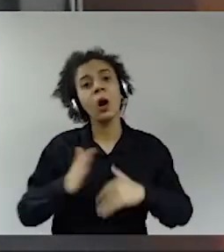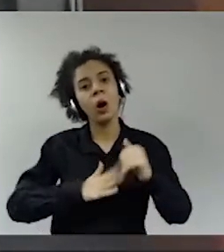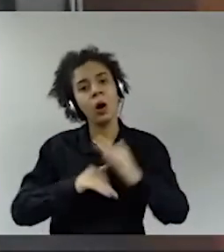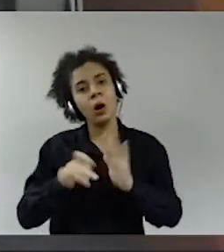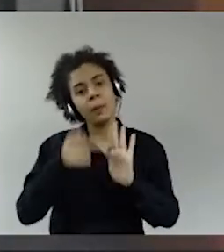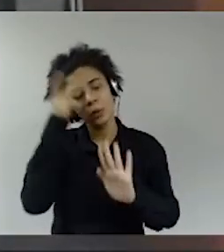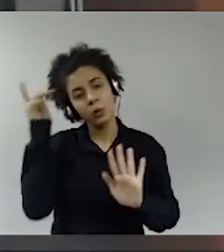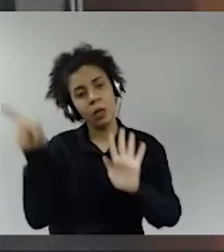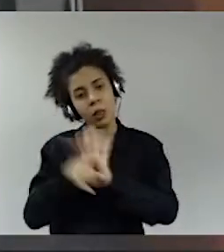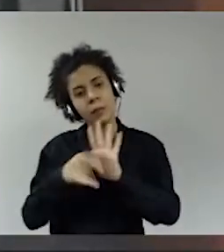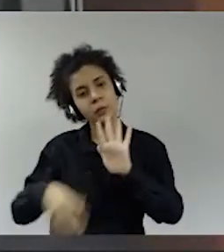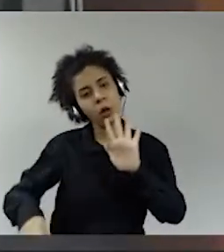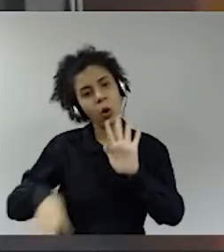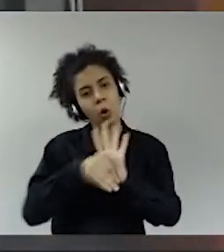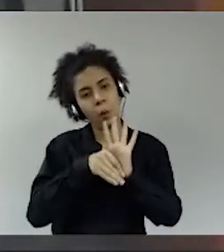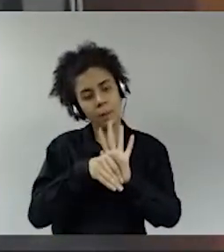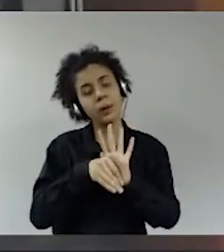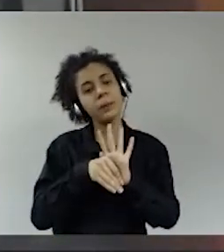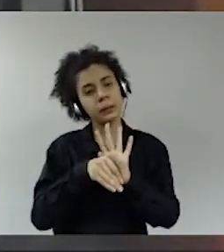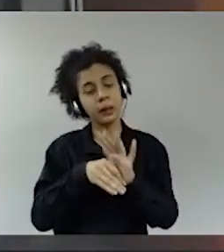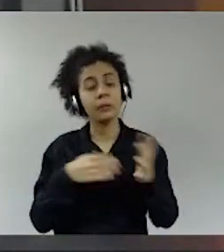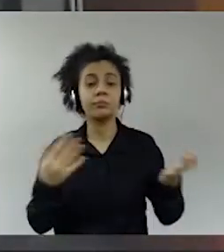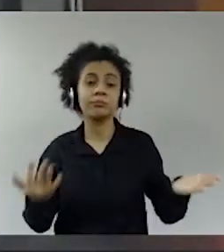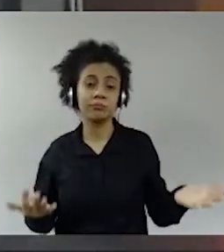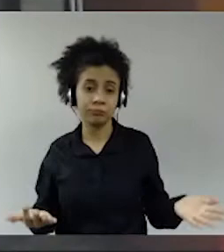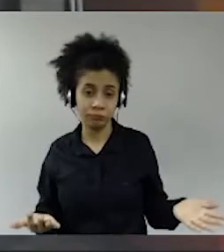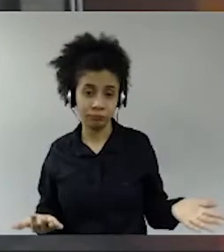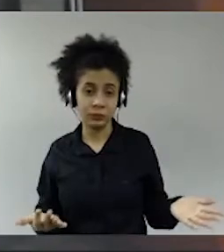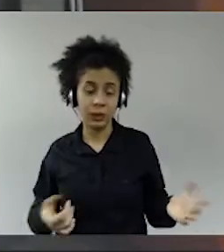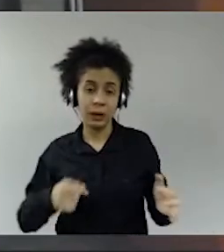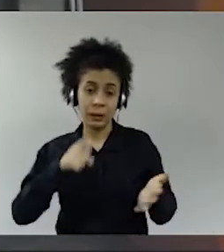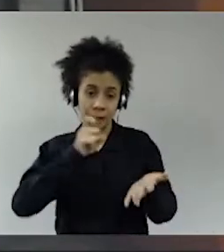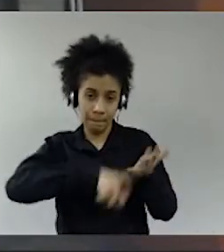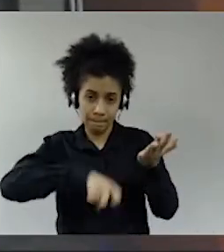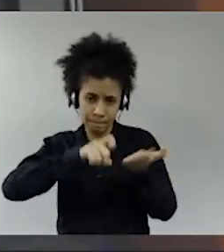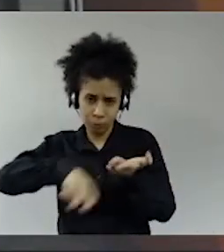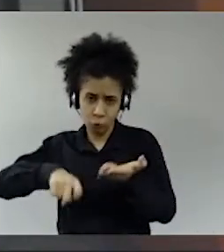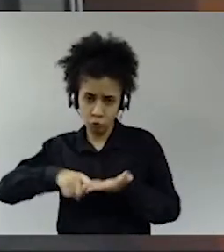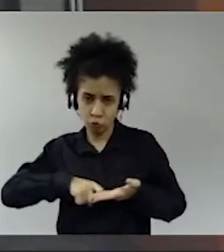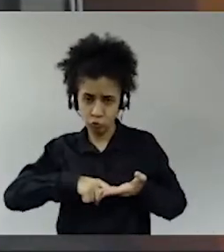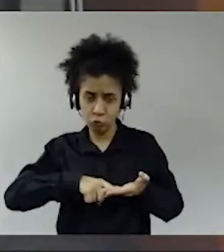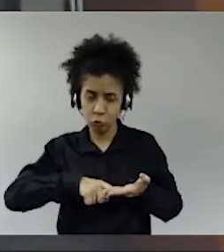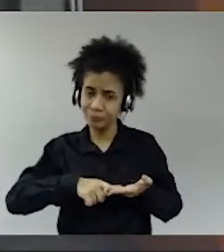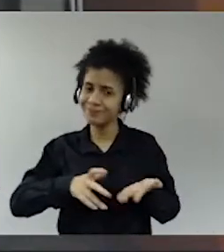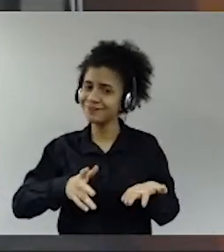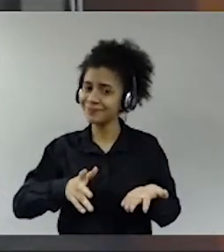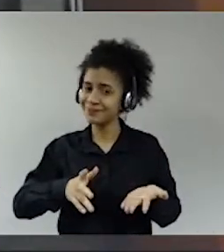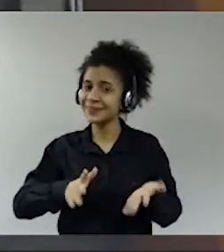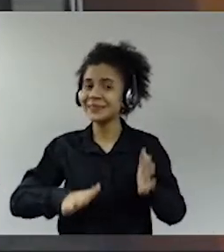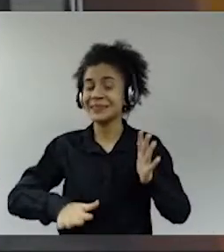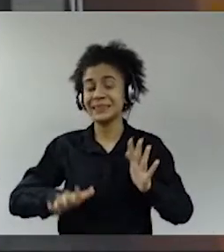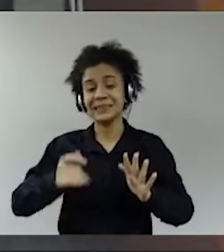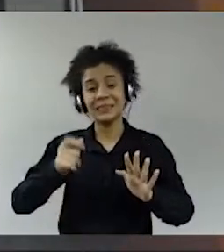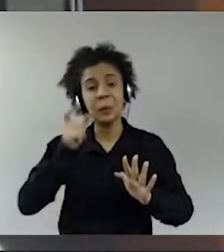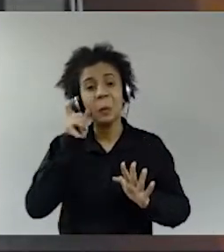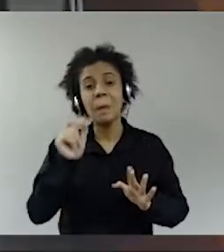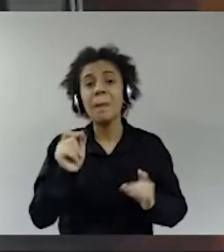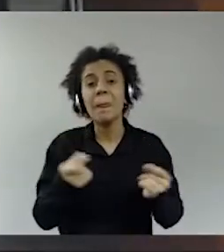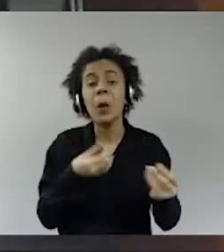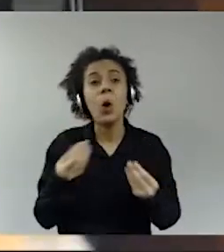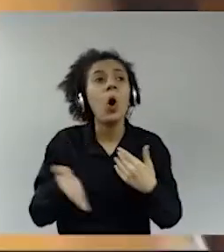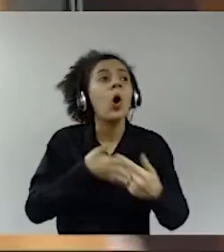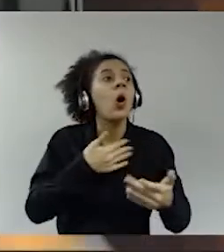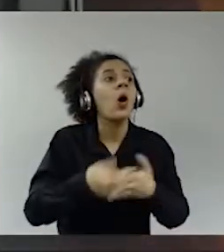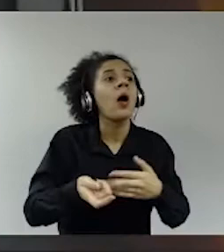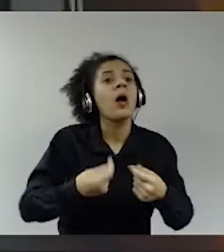legislador complementar. Portanto, o imposto sobre bens e serviços pode incidir sobre qualquer